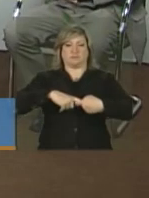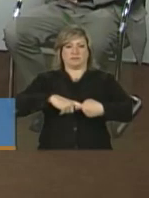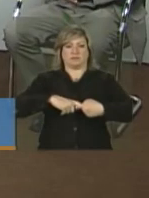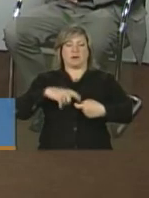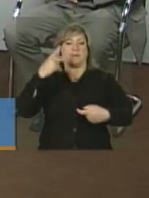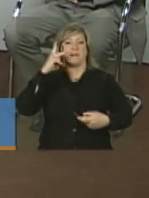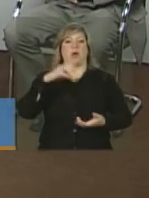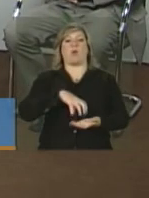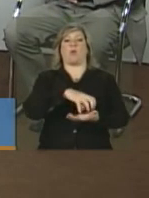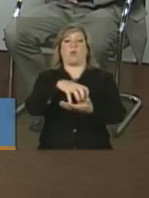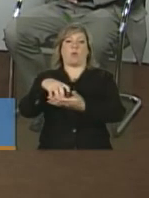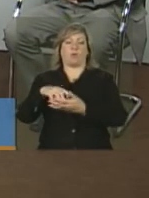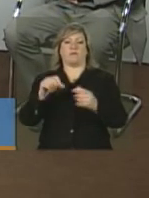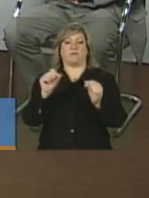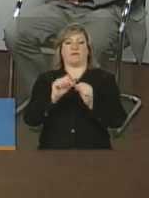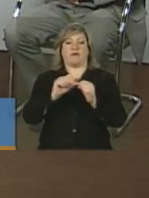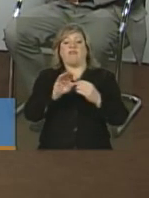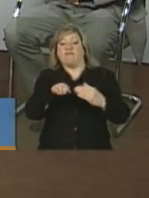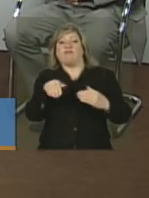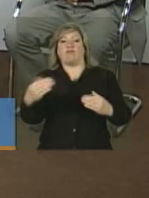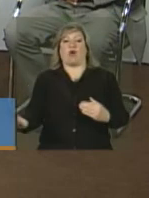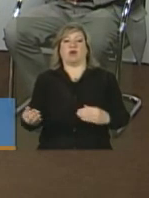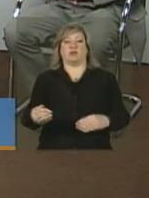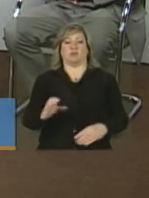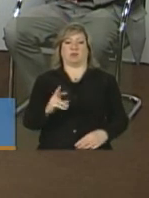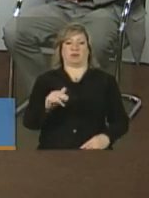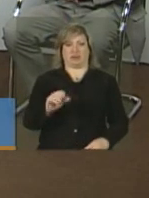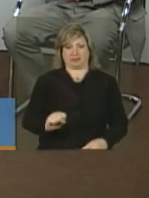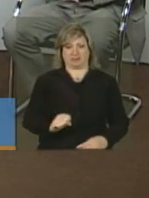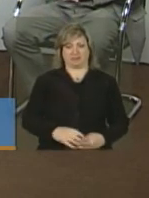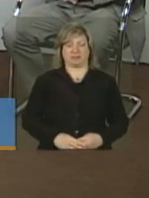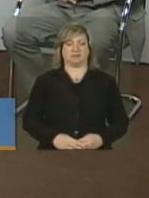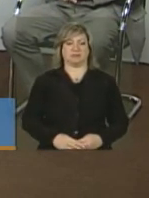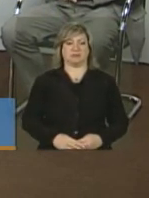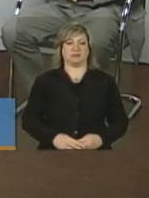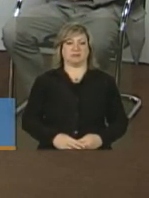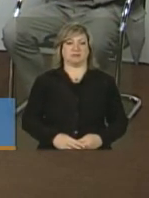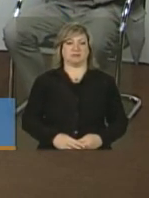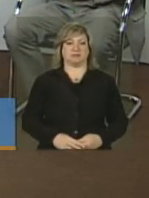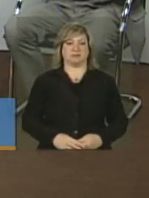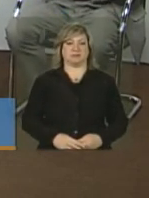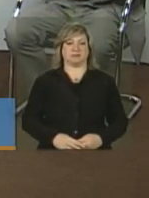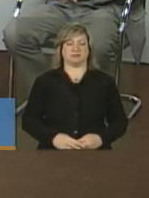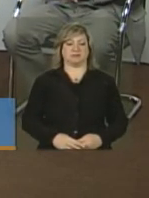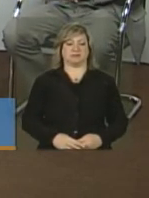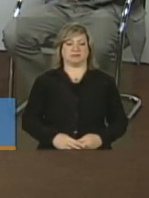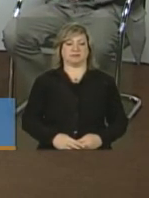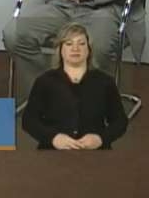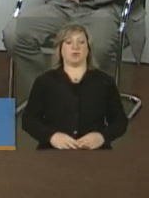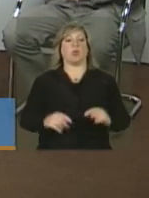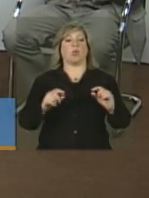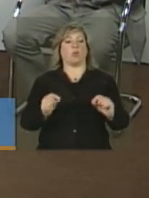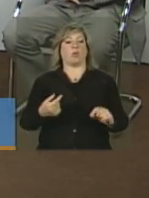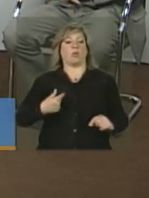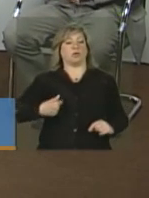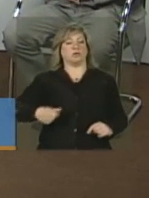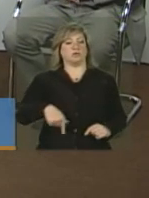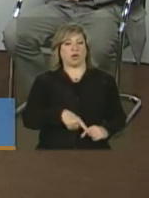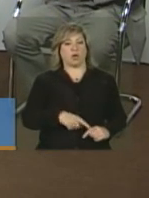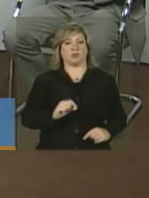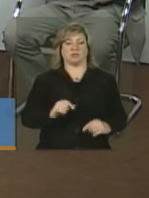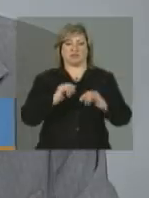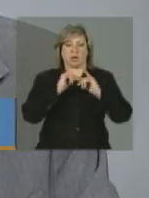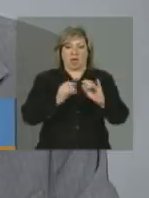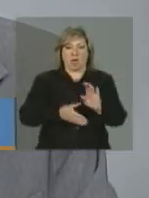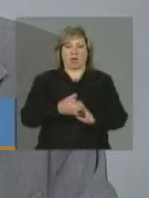para grupos que são feitos fora do CRAS? Bom, o que a gente recomenda, o que está posto no manual é o